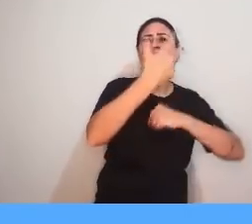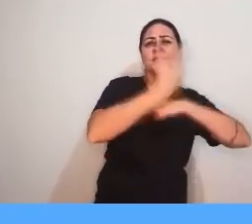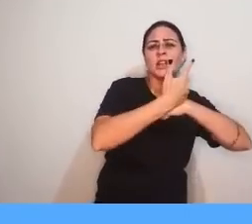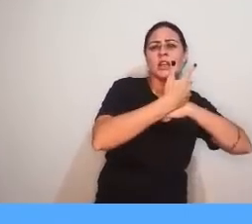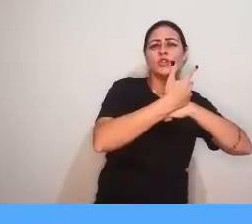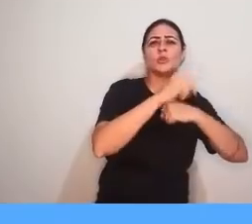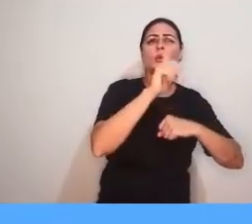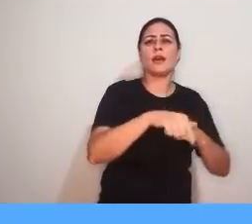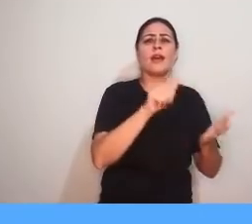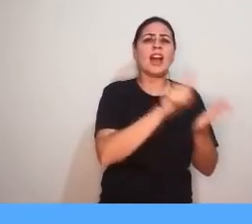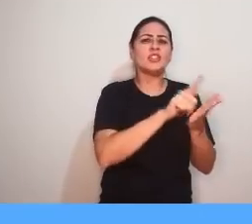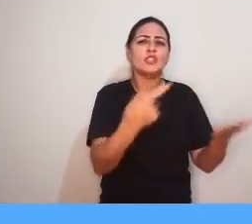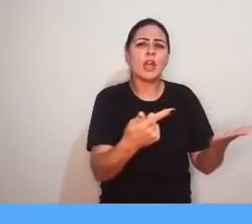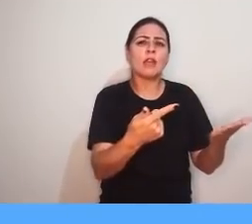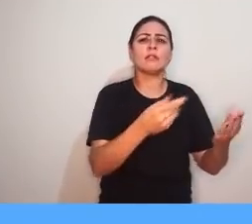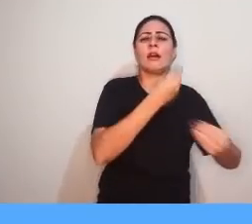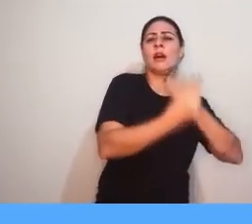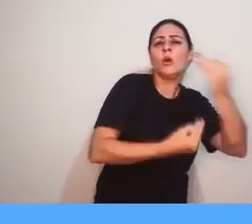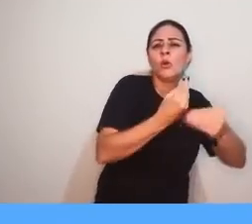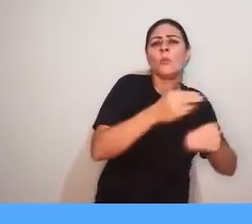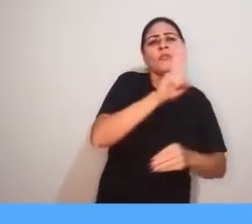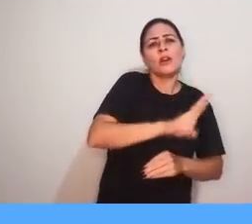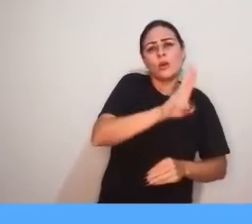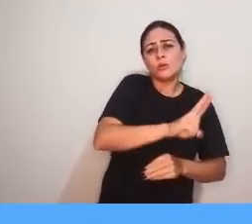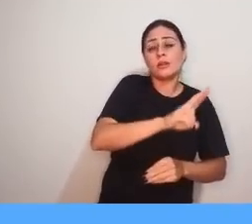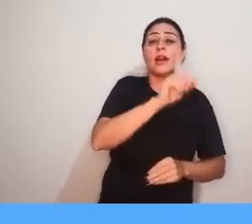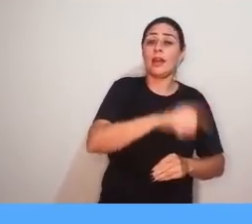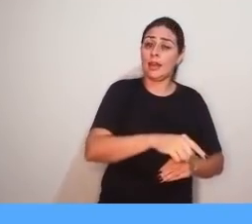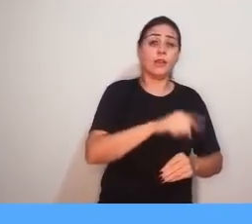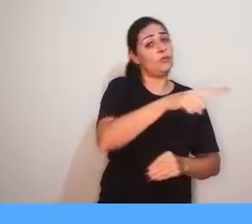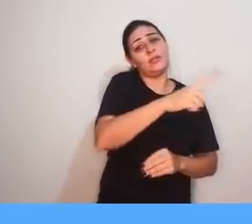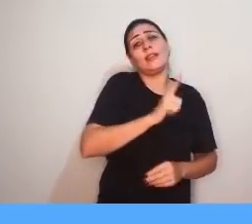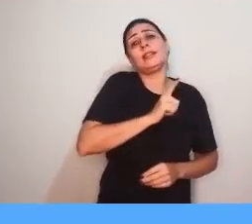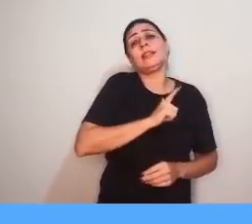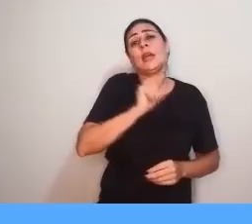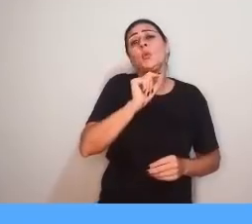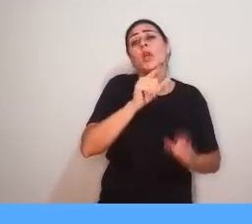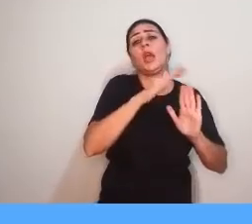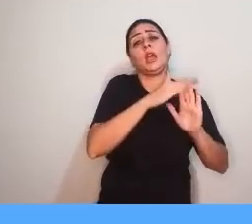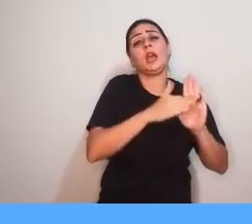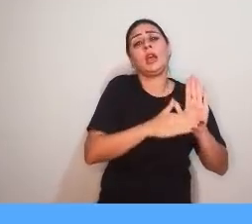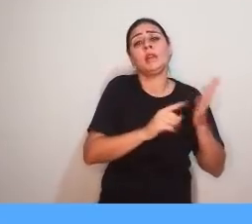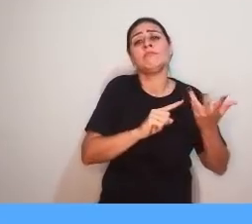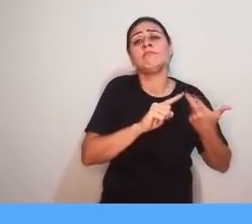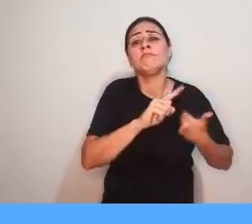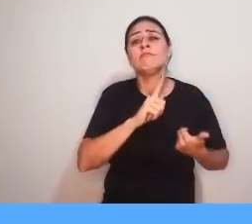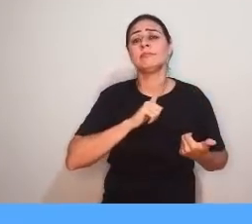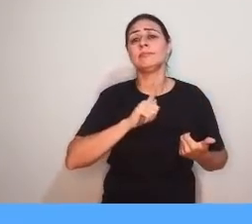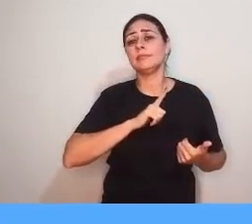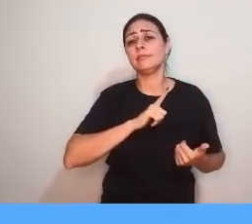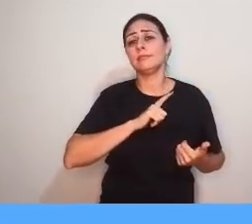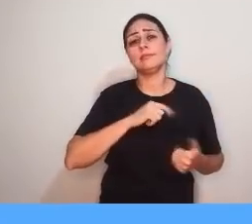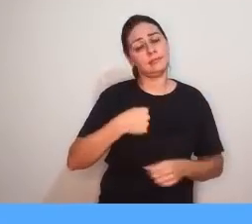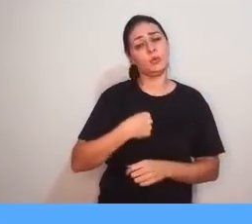você vai aplicar para isso, ele vai do que você tem disponível. Tá? Então, é isso que eu diria para você. Por quê? Quando você